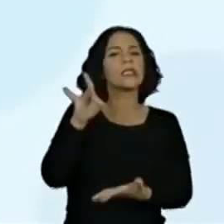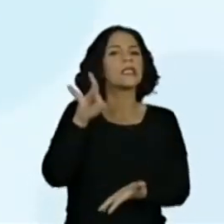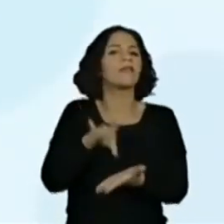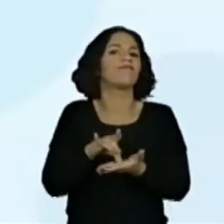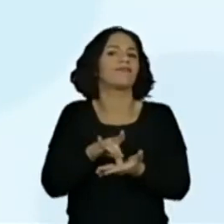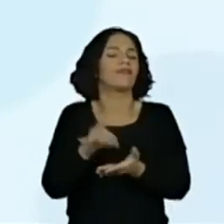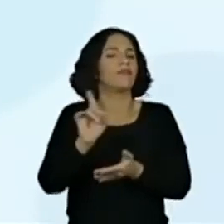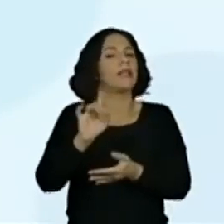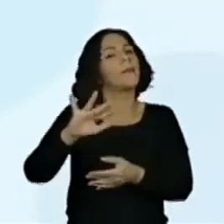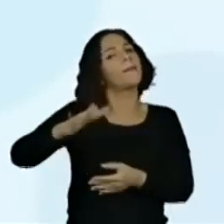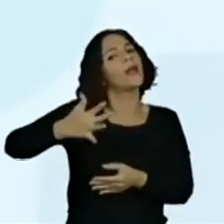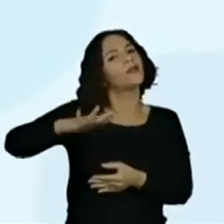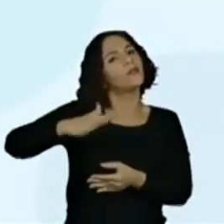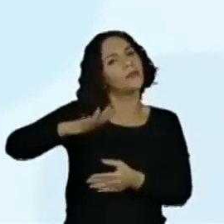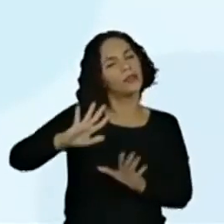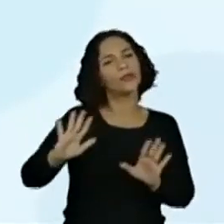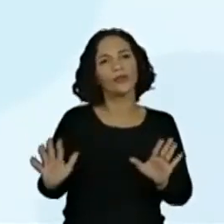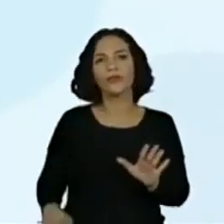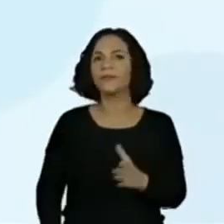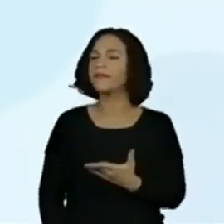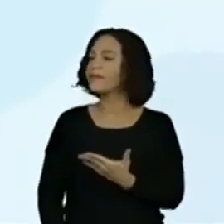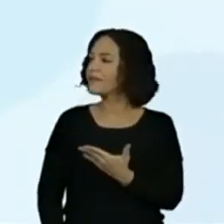está falando.